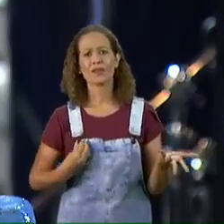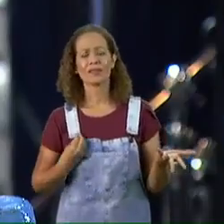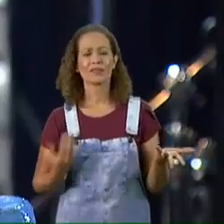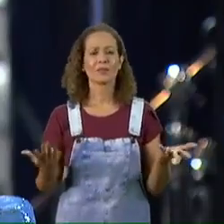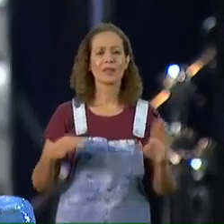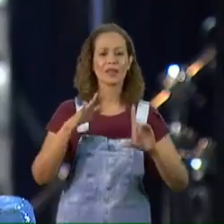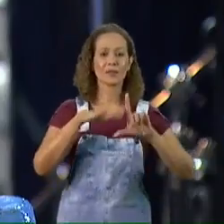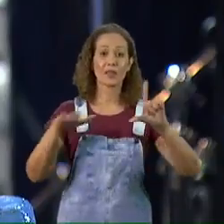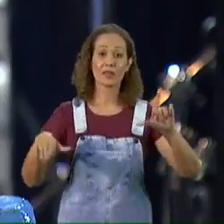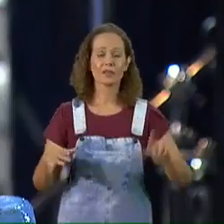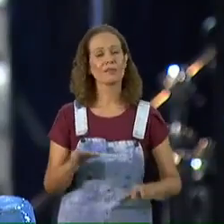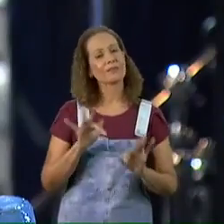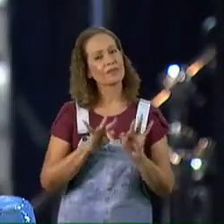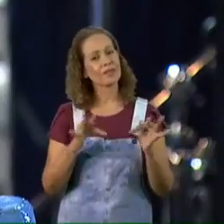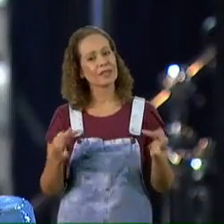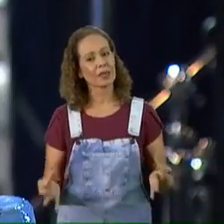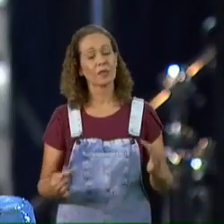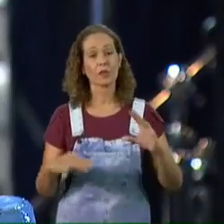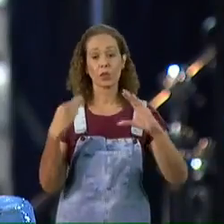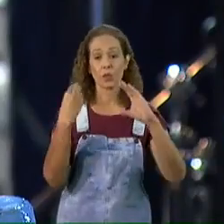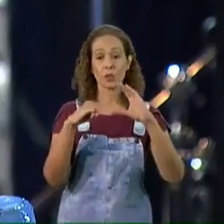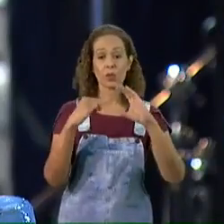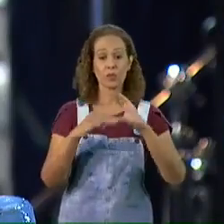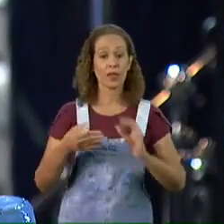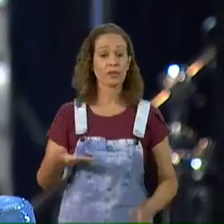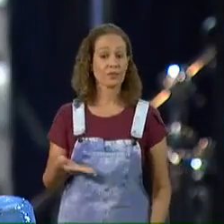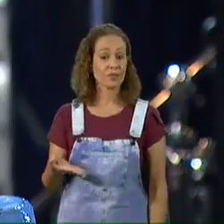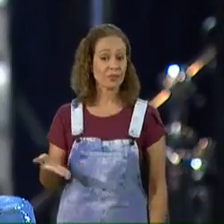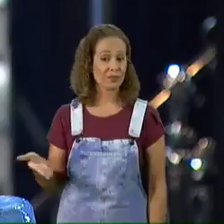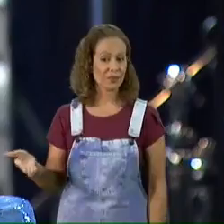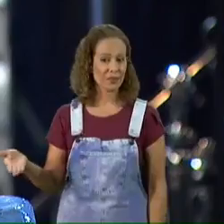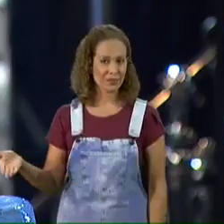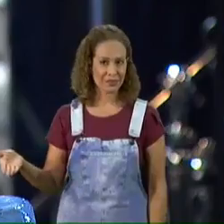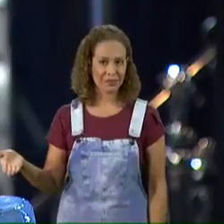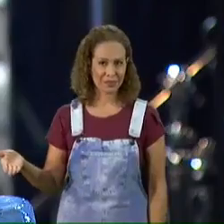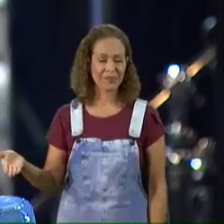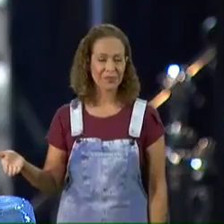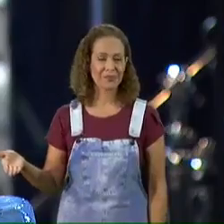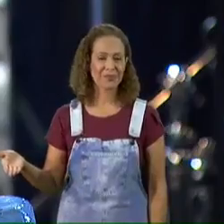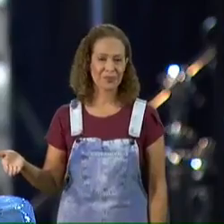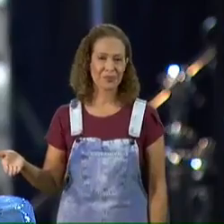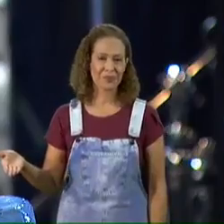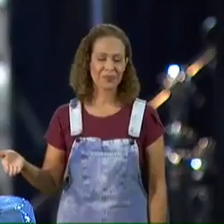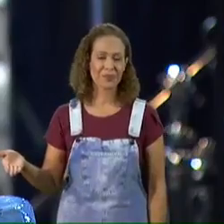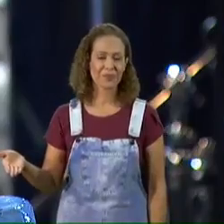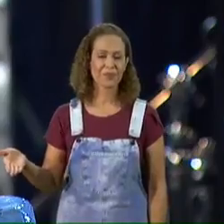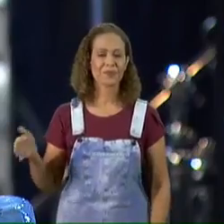e-mail mandar um e-mail lá para o nosso e-mail aqui do Kids, que é